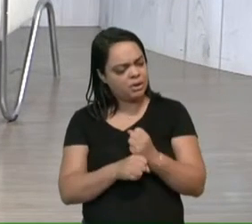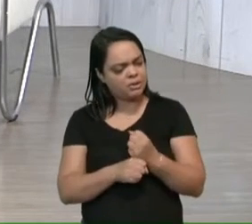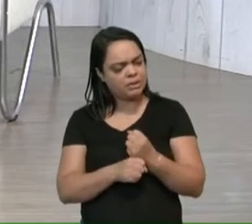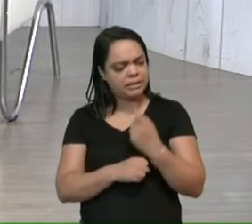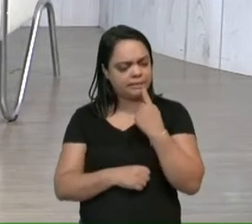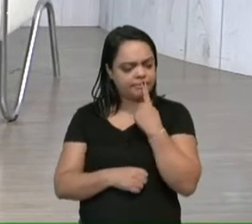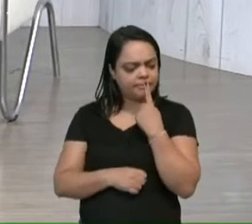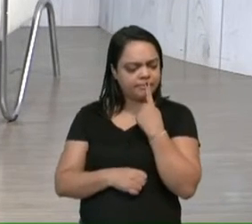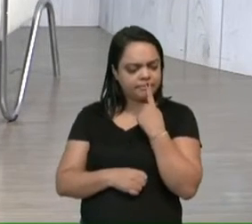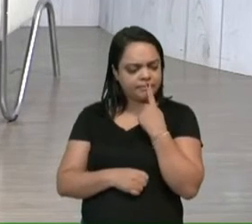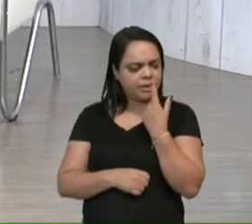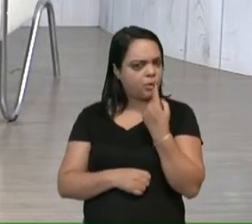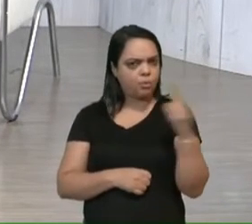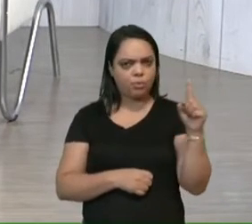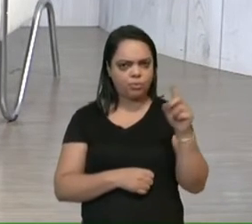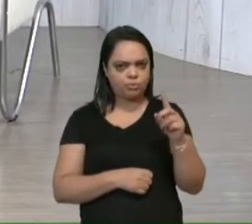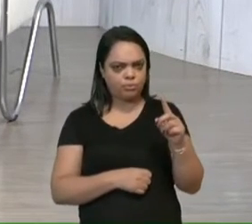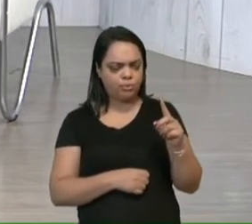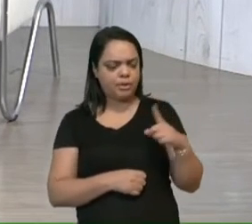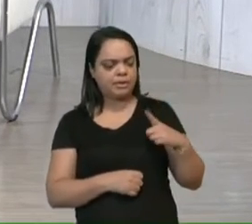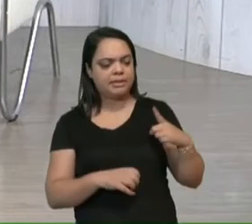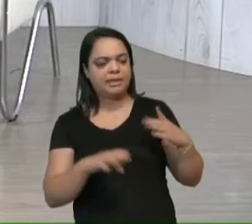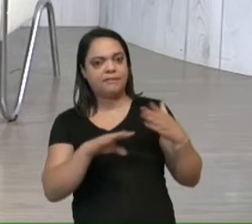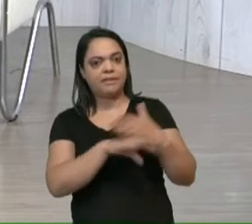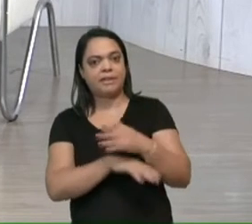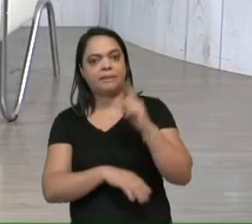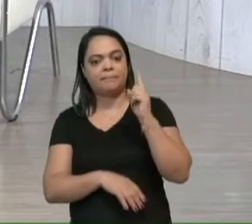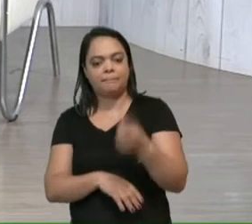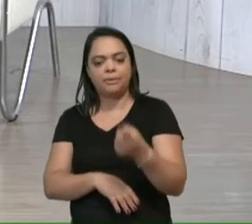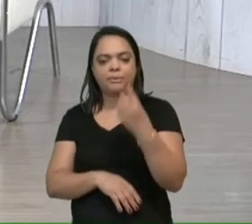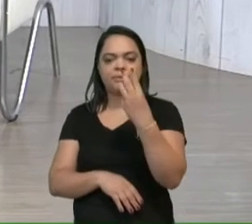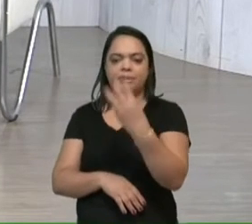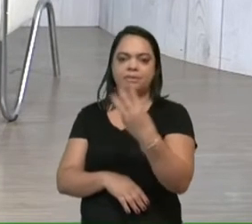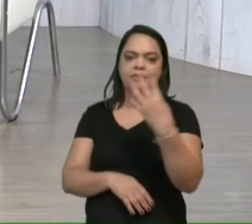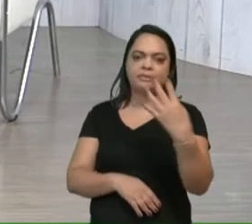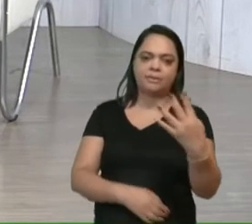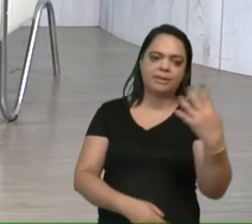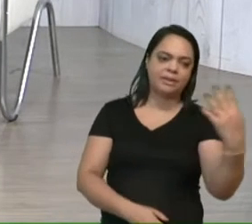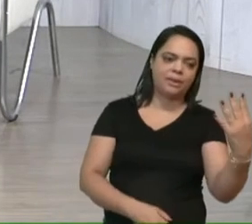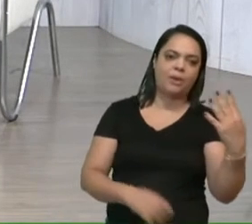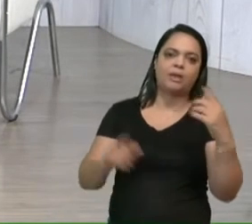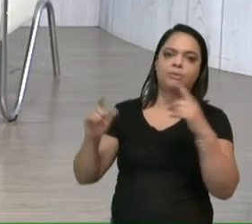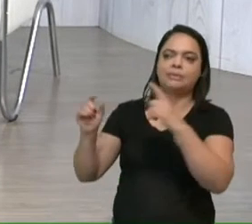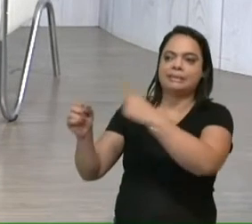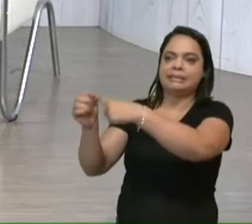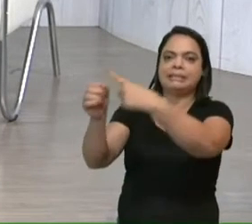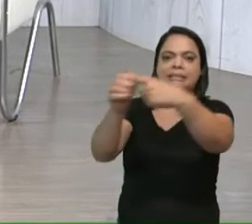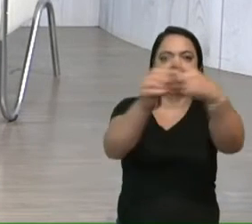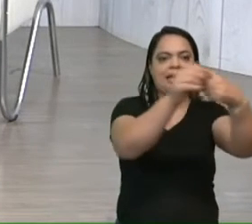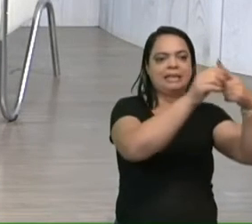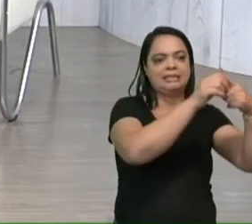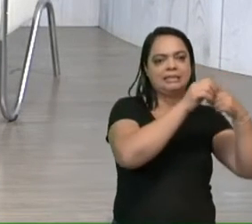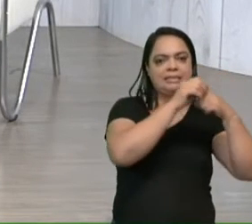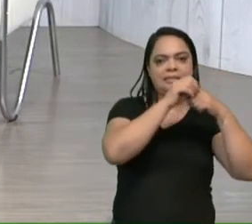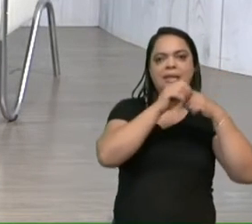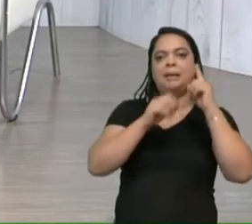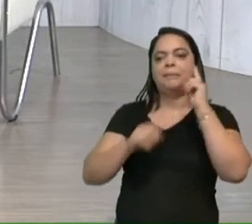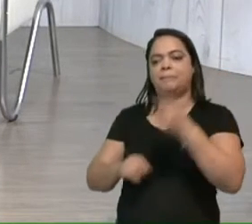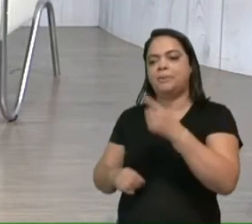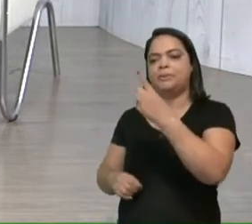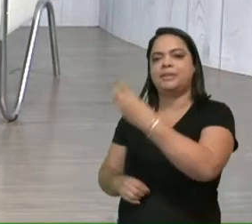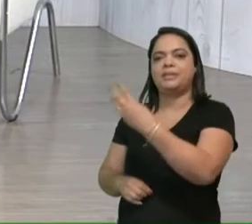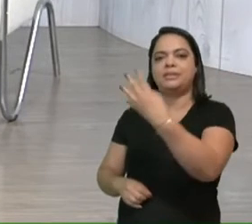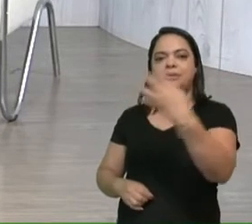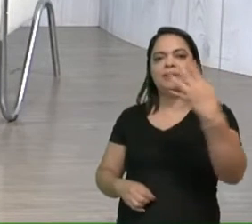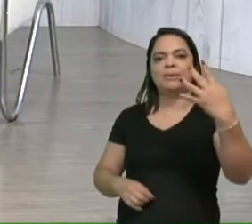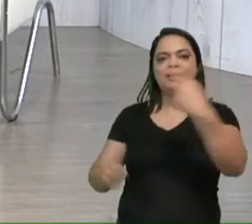nessa última entrada de 1344 localidades diferentes ou seja 1344